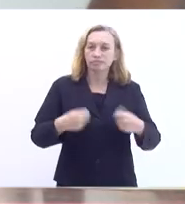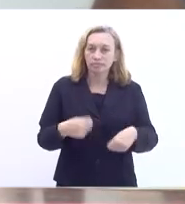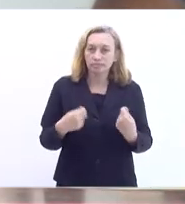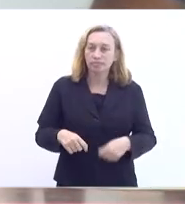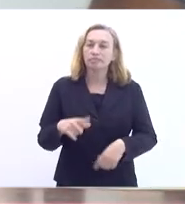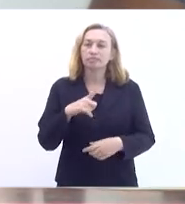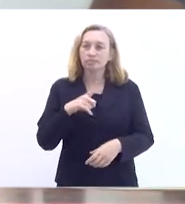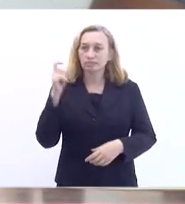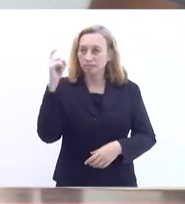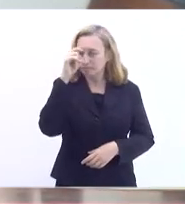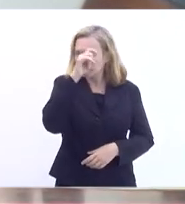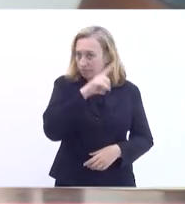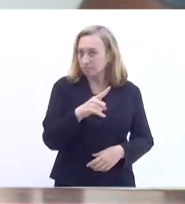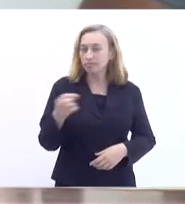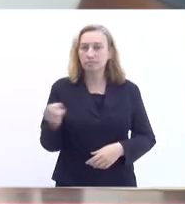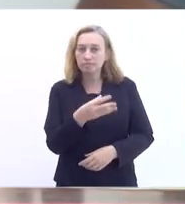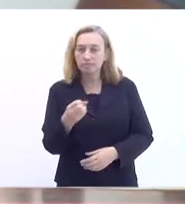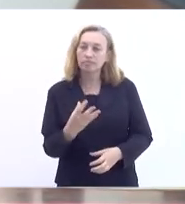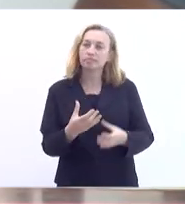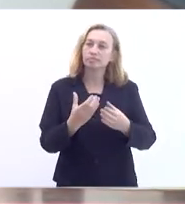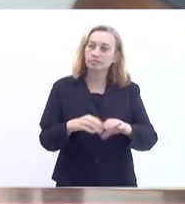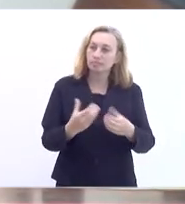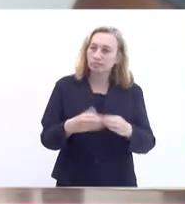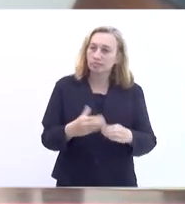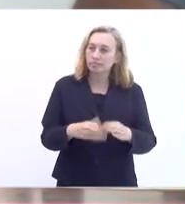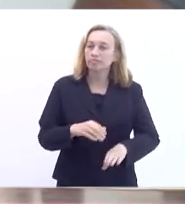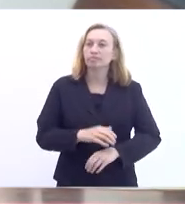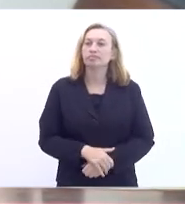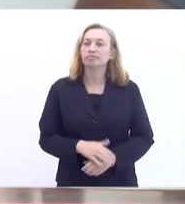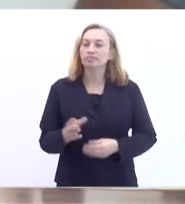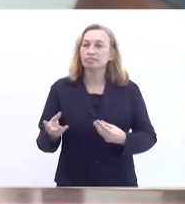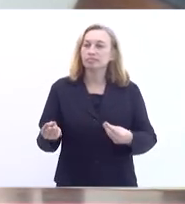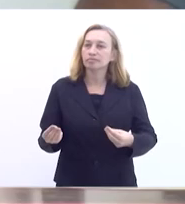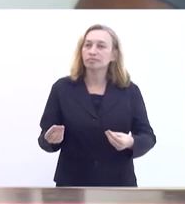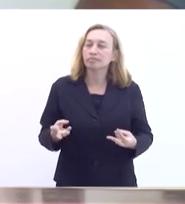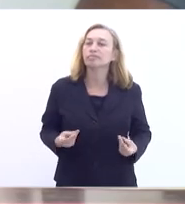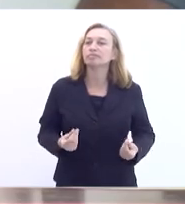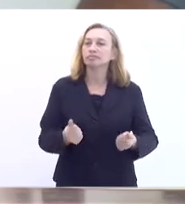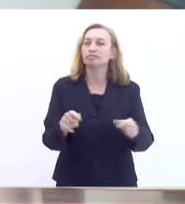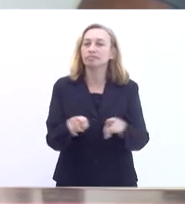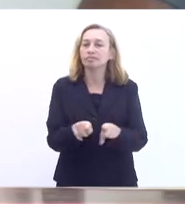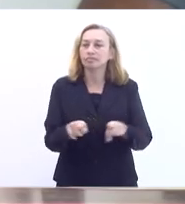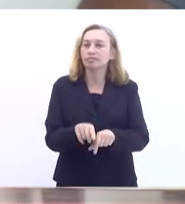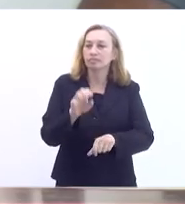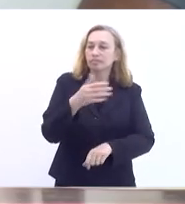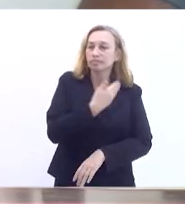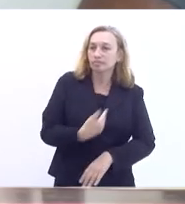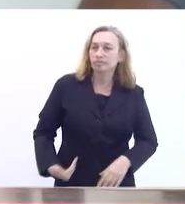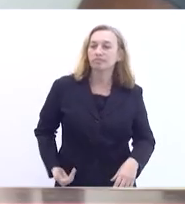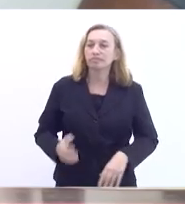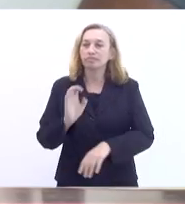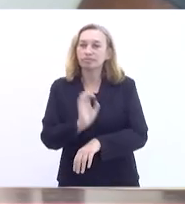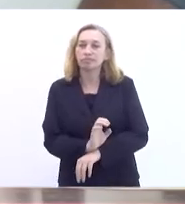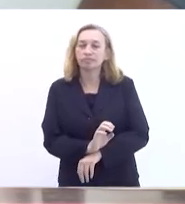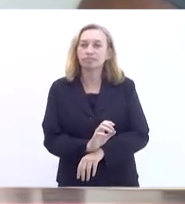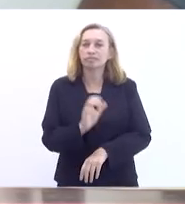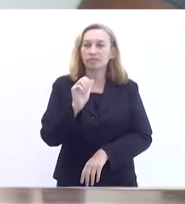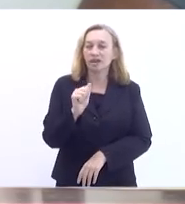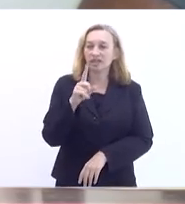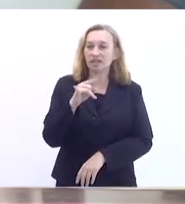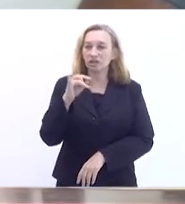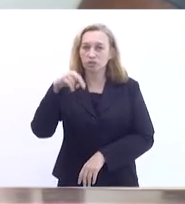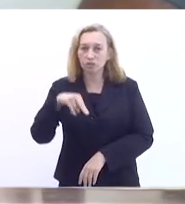efetivo a gente tem dificuldade para fazer os novos concursos a gente tem que sensibiliza também o governo do estado aqui o Adilson apresentou na Casa Civil